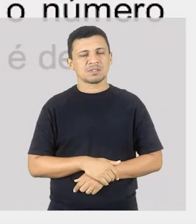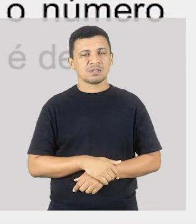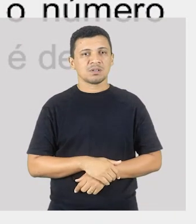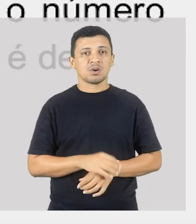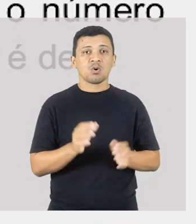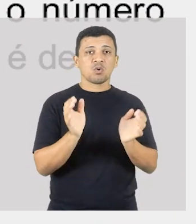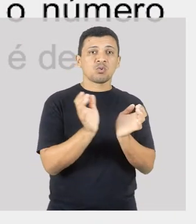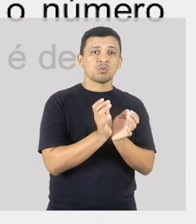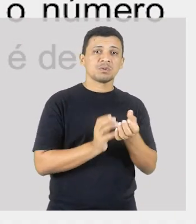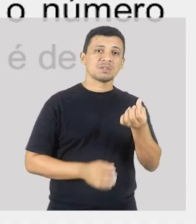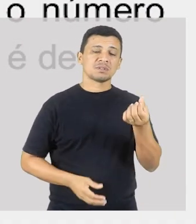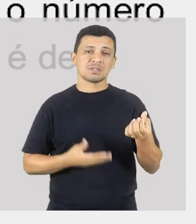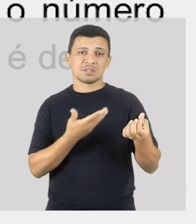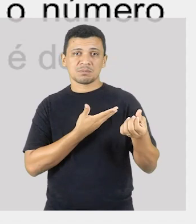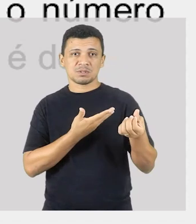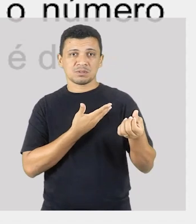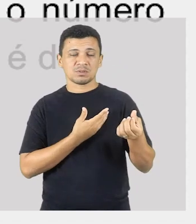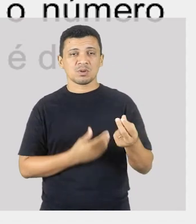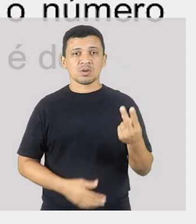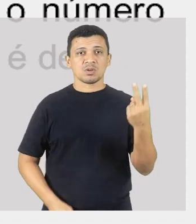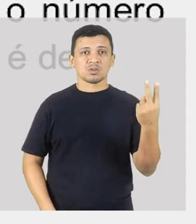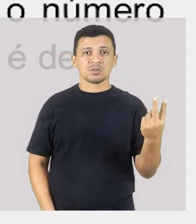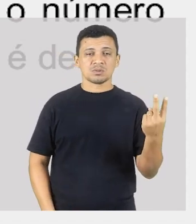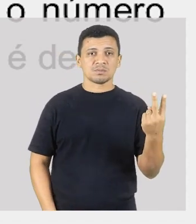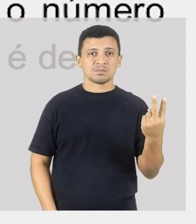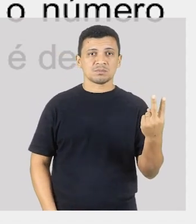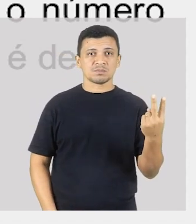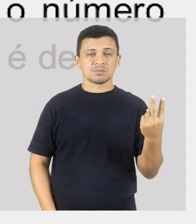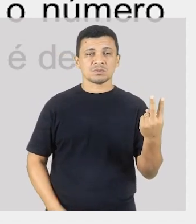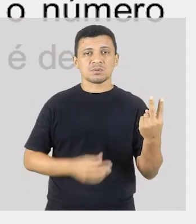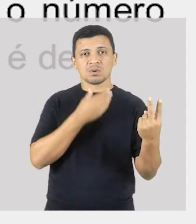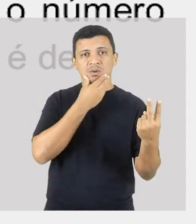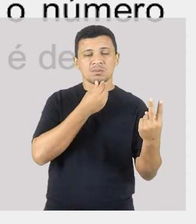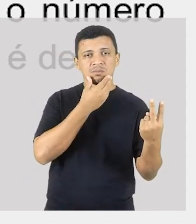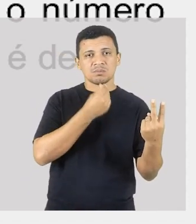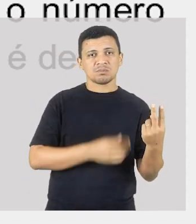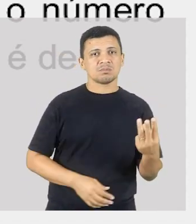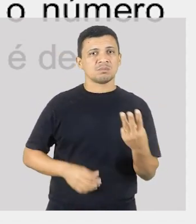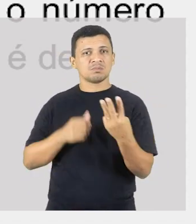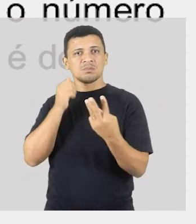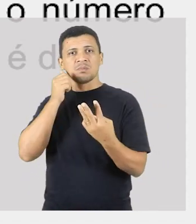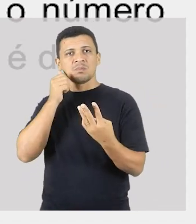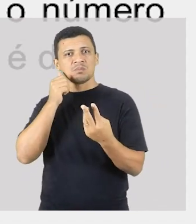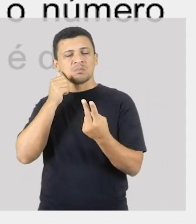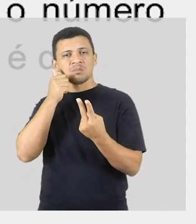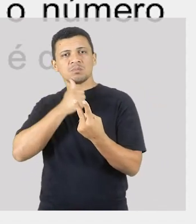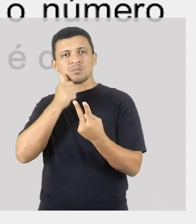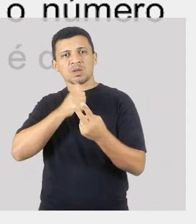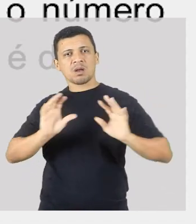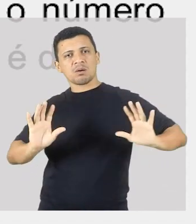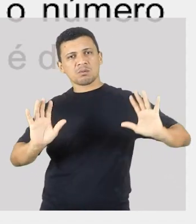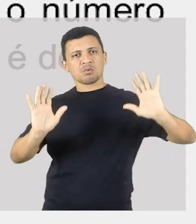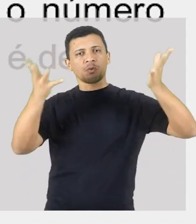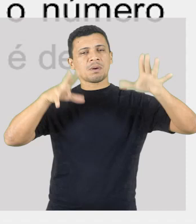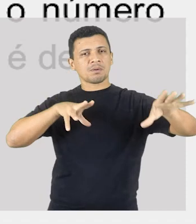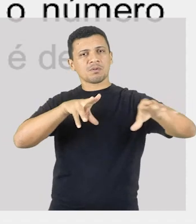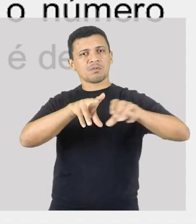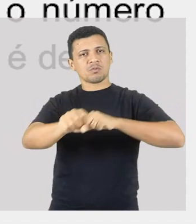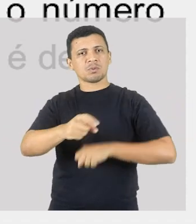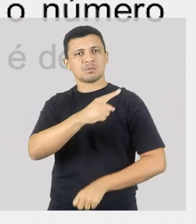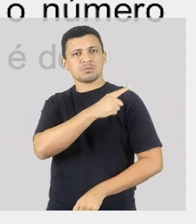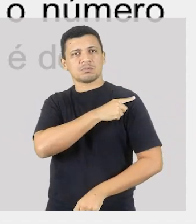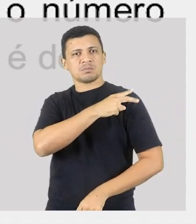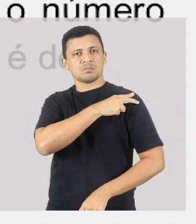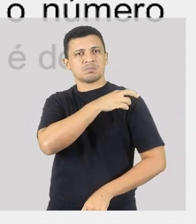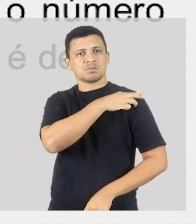de 6 amigos, sendo 2 meninos e 2 meninas, estão comemorando a formatura do ensino médio. O